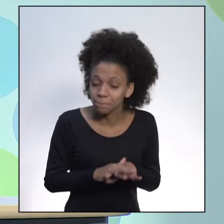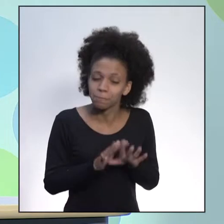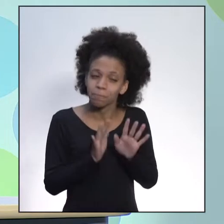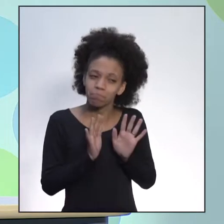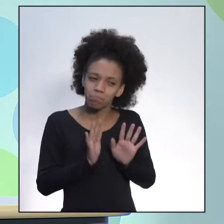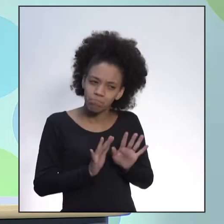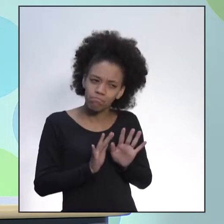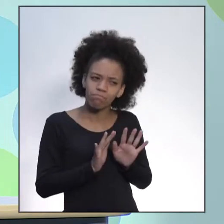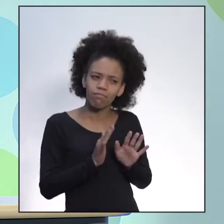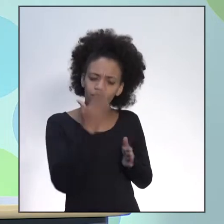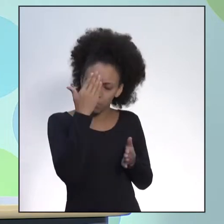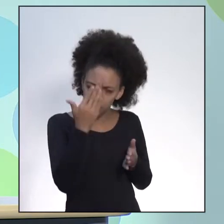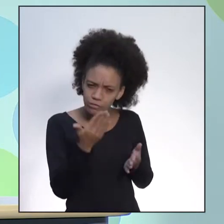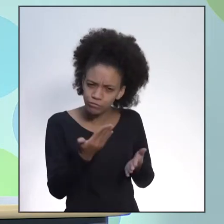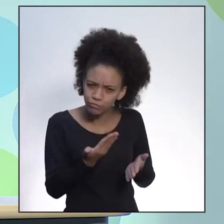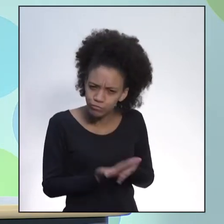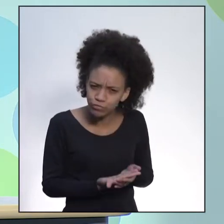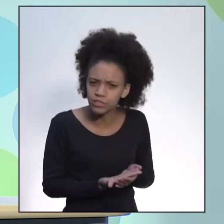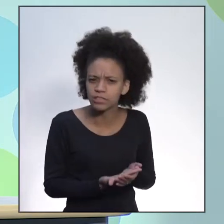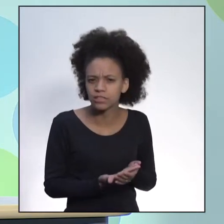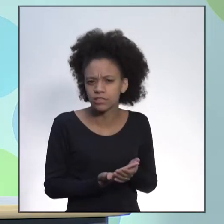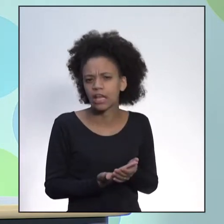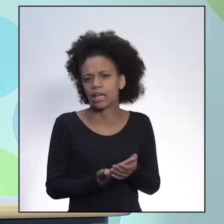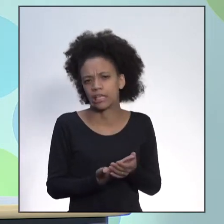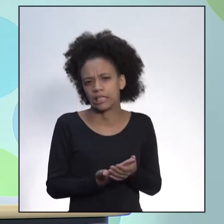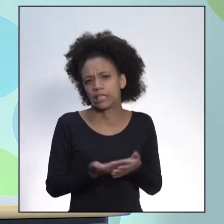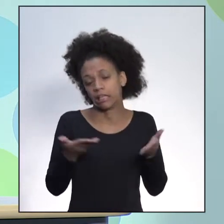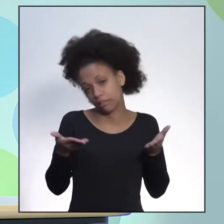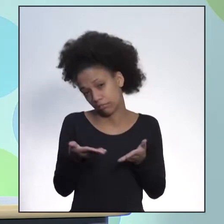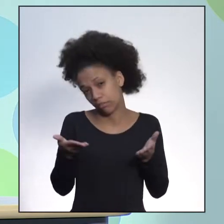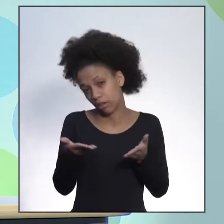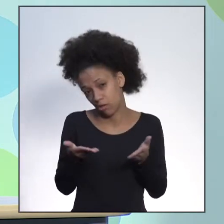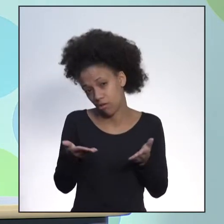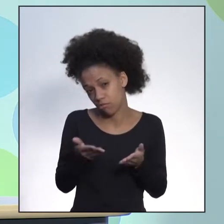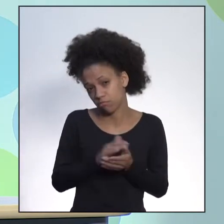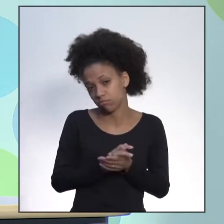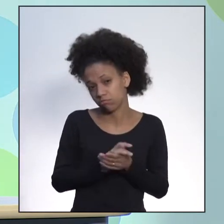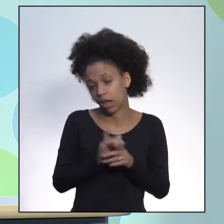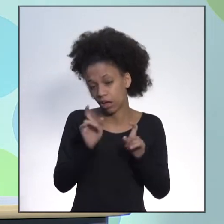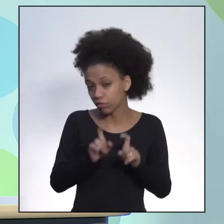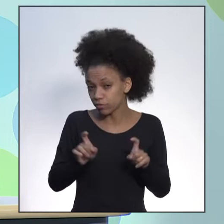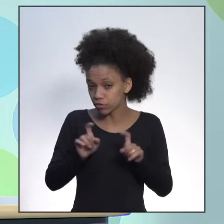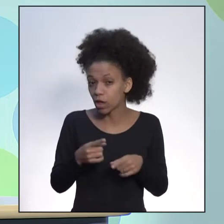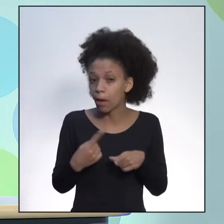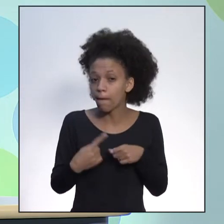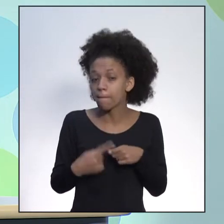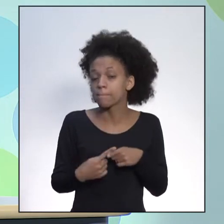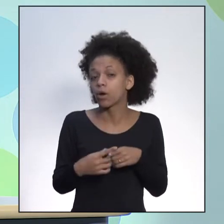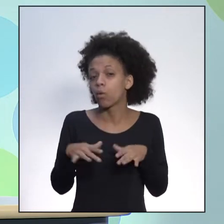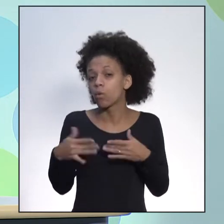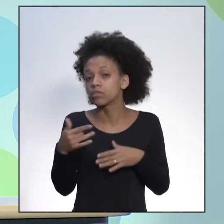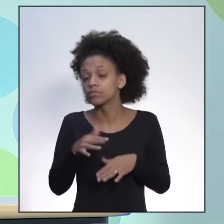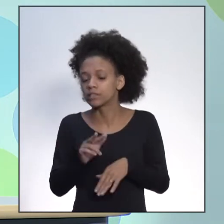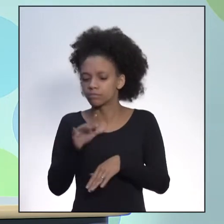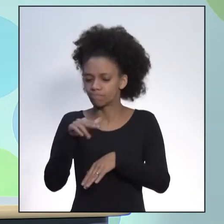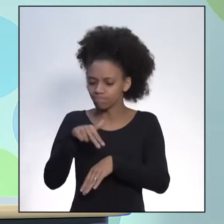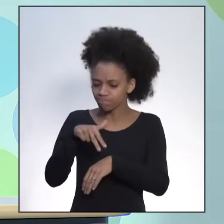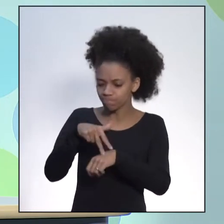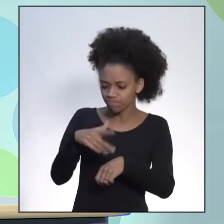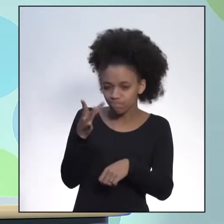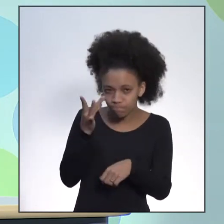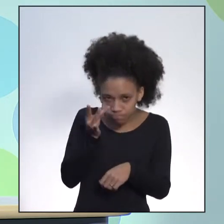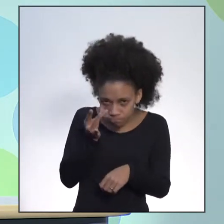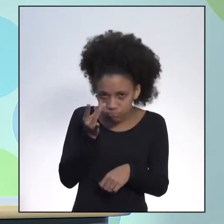Olha, eu acredito muito que o maior desafio está sendo agora, né, que é o virtual, porque quando você está na presença do